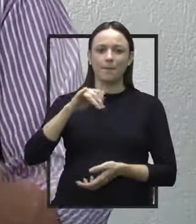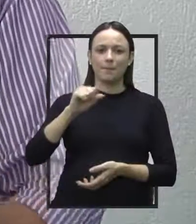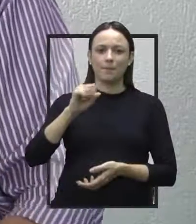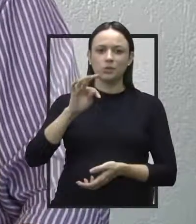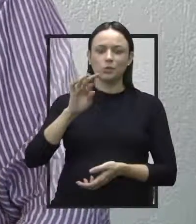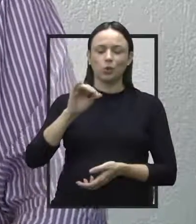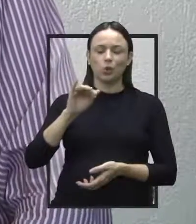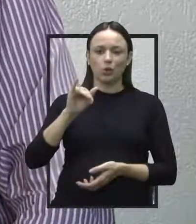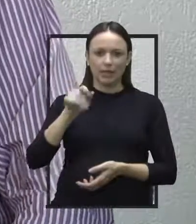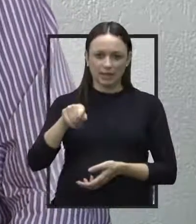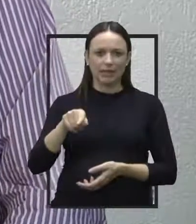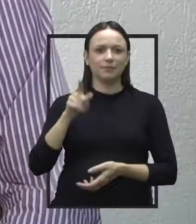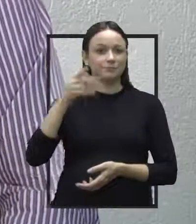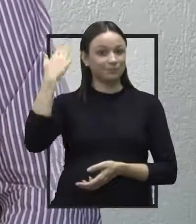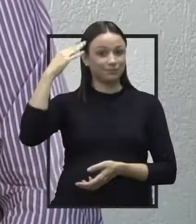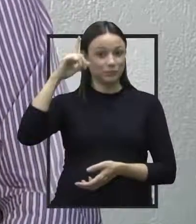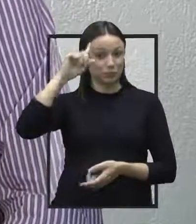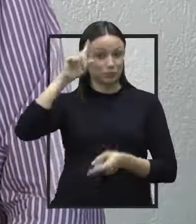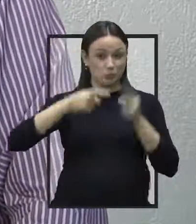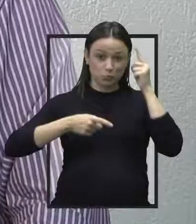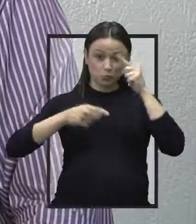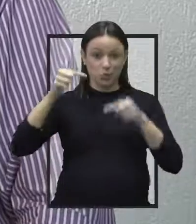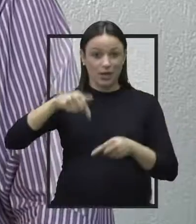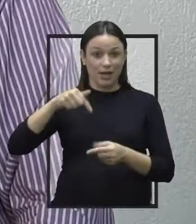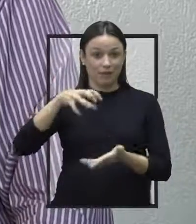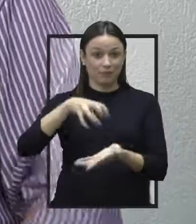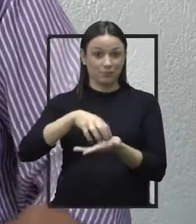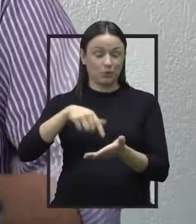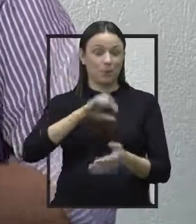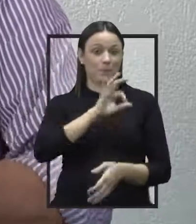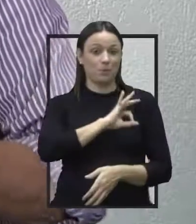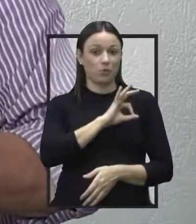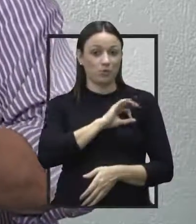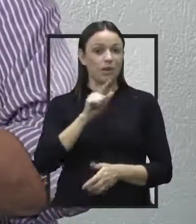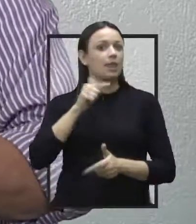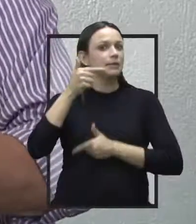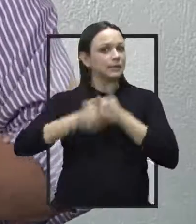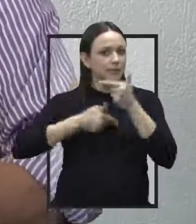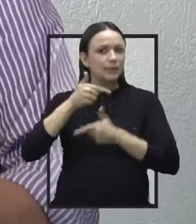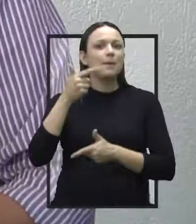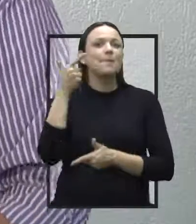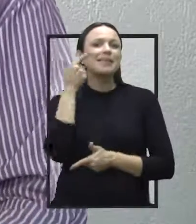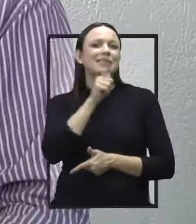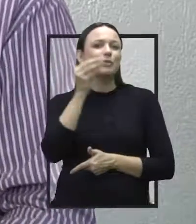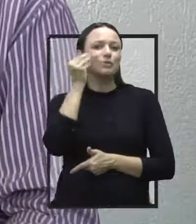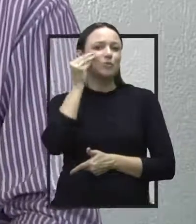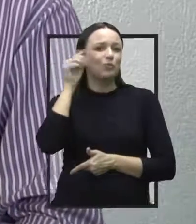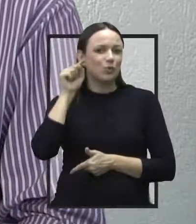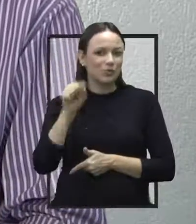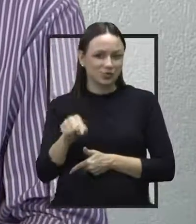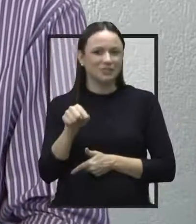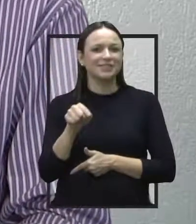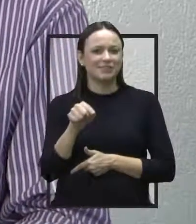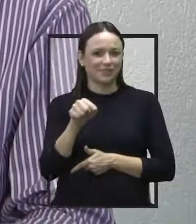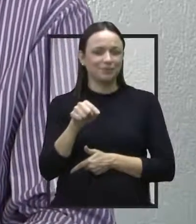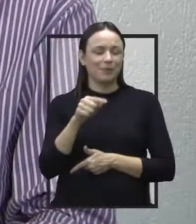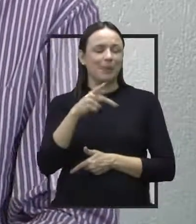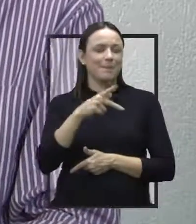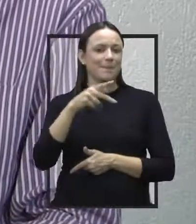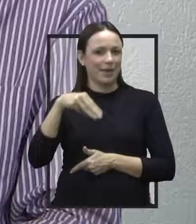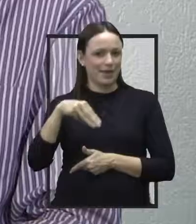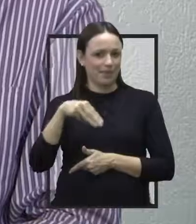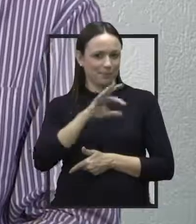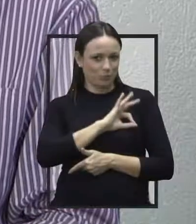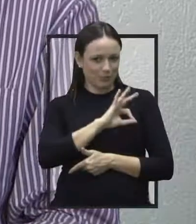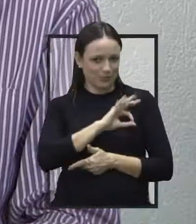comandante-geral aqui da Polícia Militar em Jaú, que foi uma pessoa que trabalhou muito para a conquista da atividade delegada em relação à Polícia Militar.